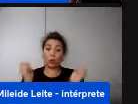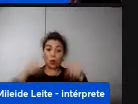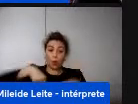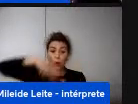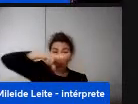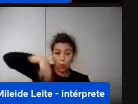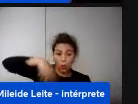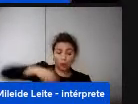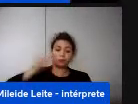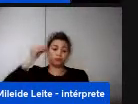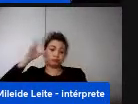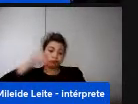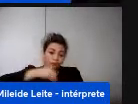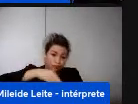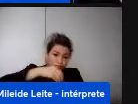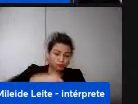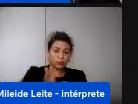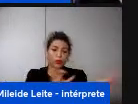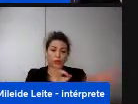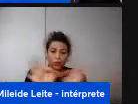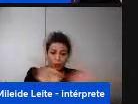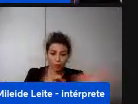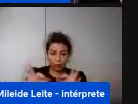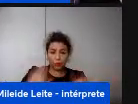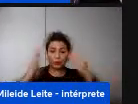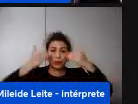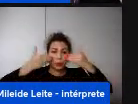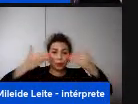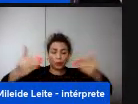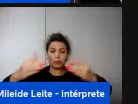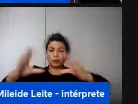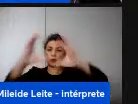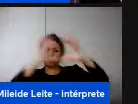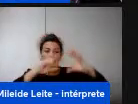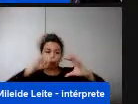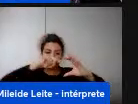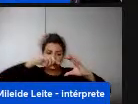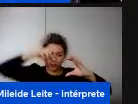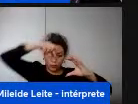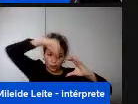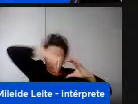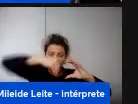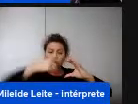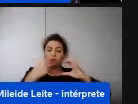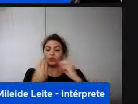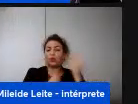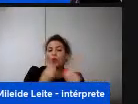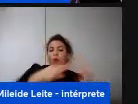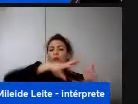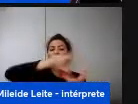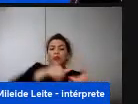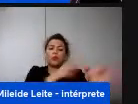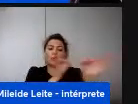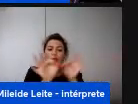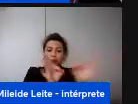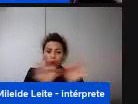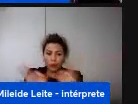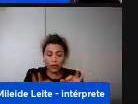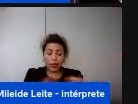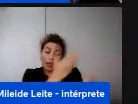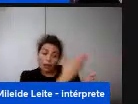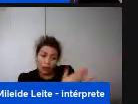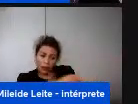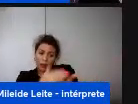transmissão do conhecimento, na formação daqueles modelos internos de como o mundo funciona, né? E a partir